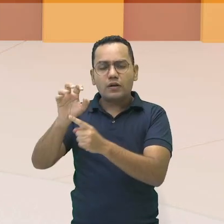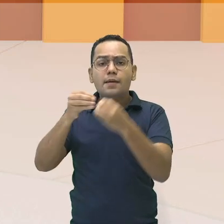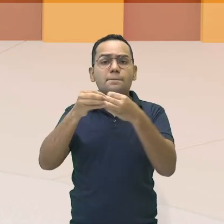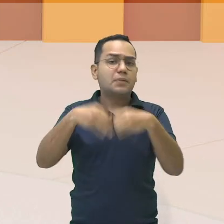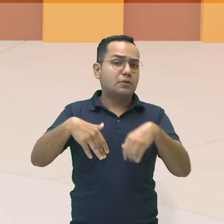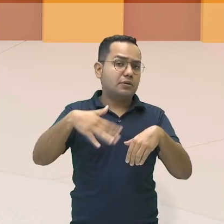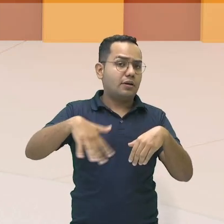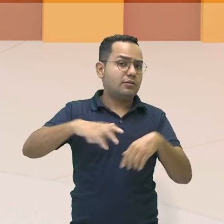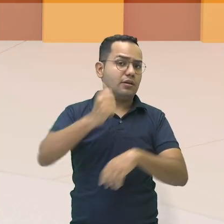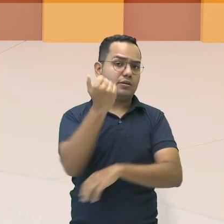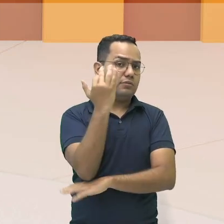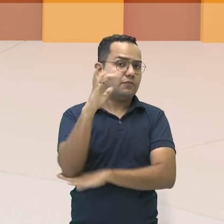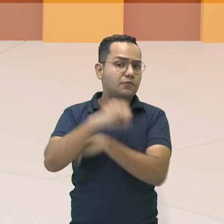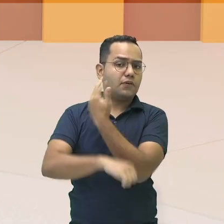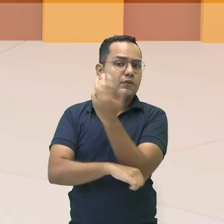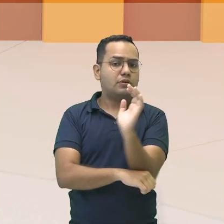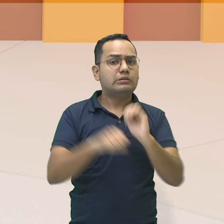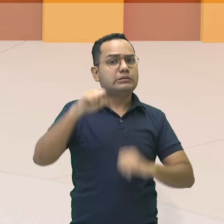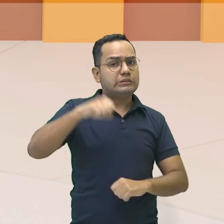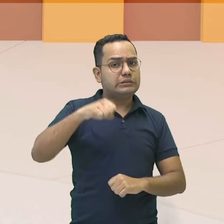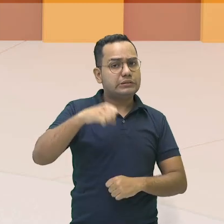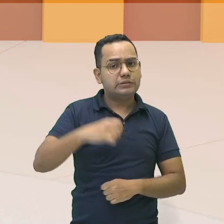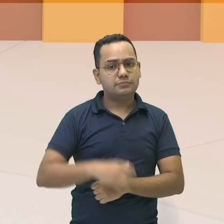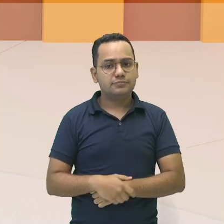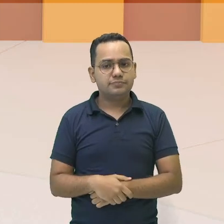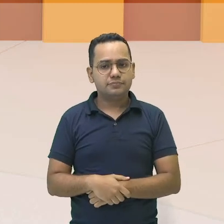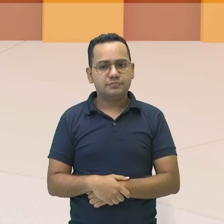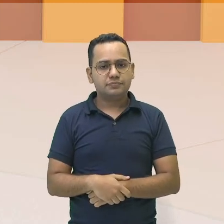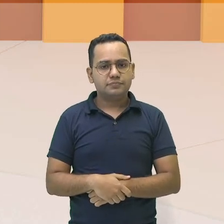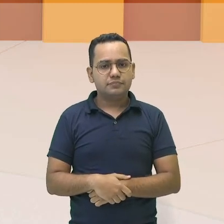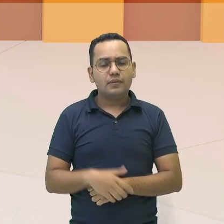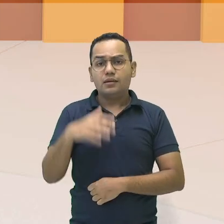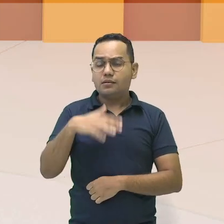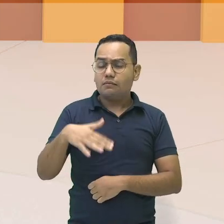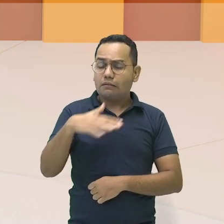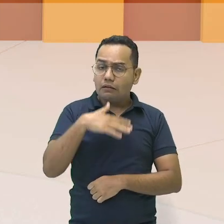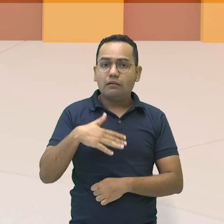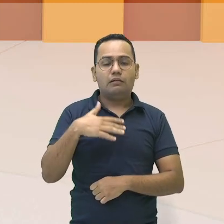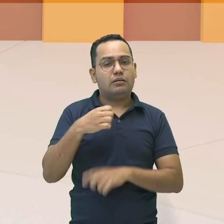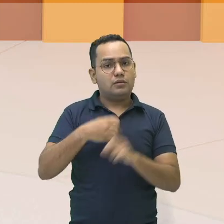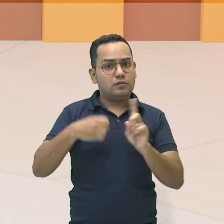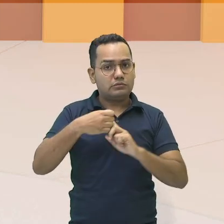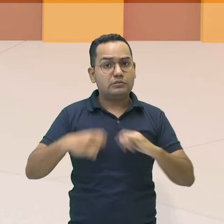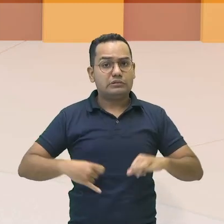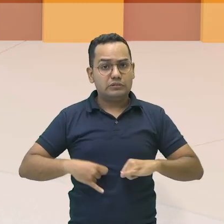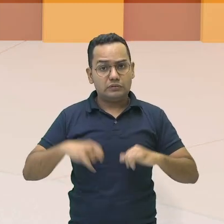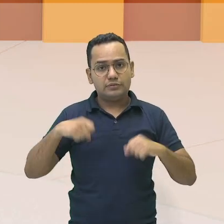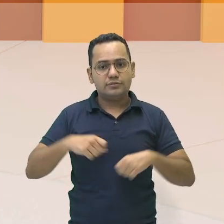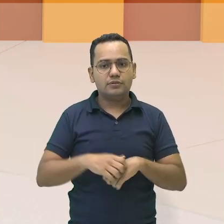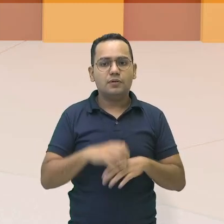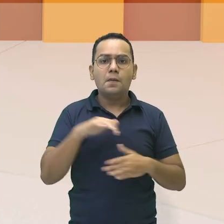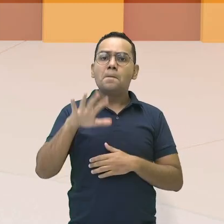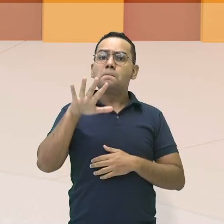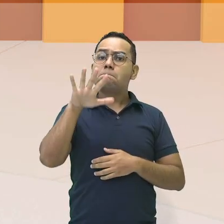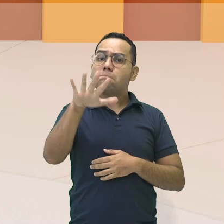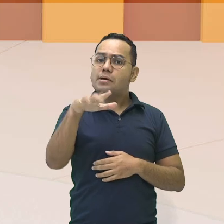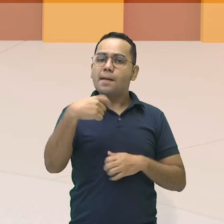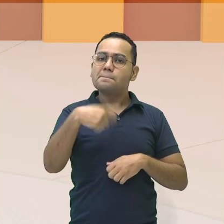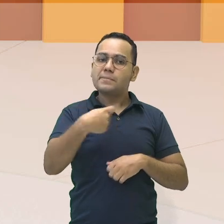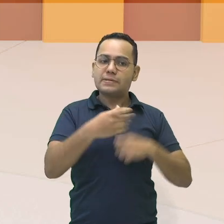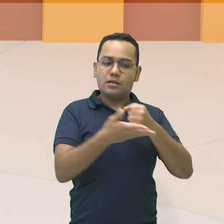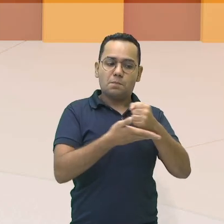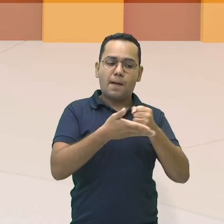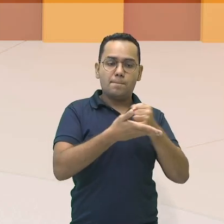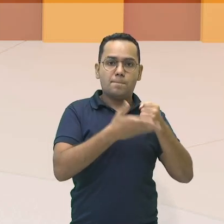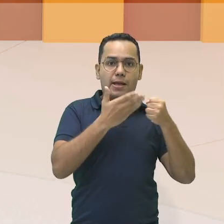os problemas que a sociedade está sofrendo, né? E eles precisavam ali embasar cientificamente essa